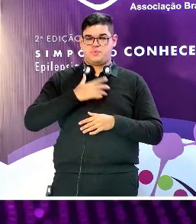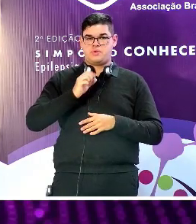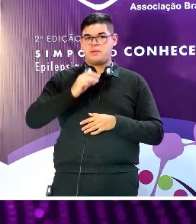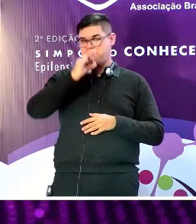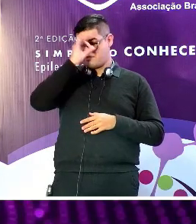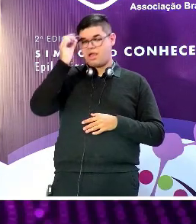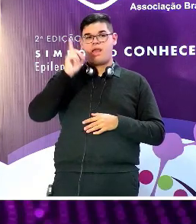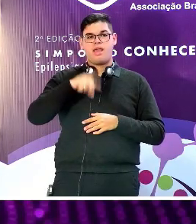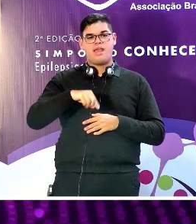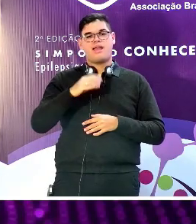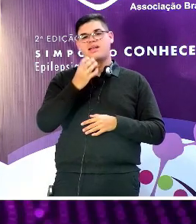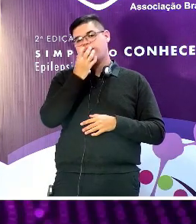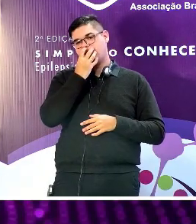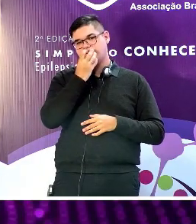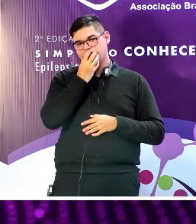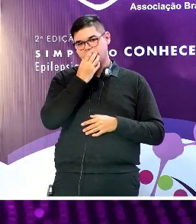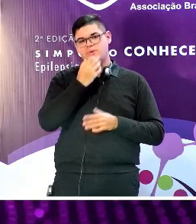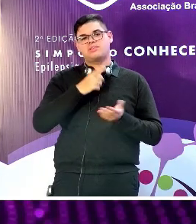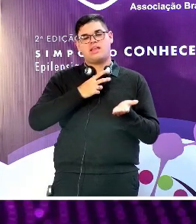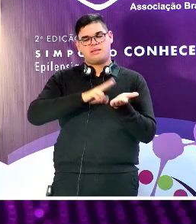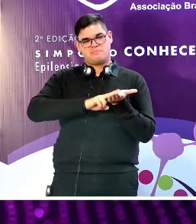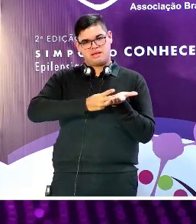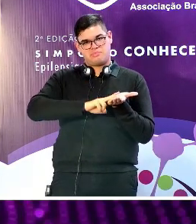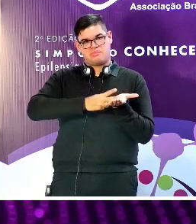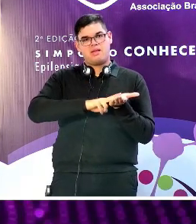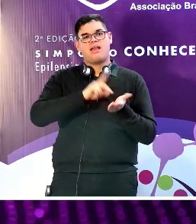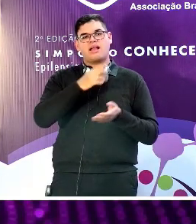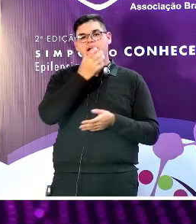são cachorros com crise epilética.